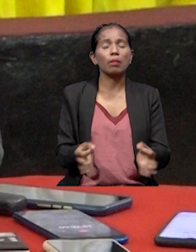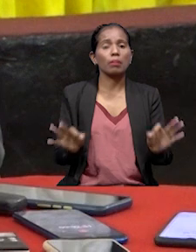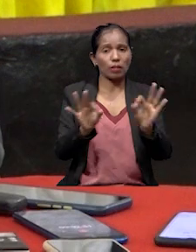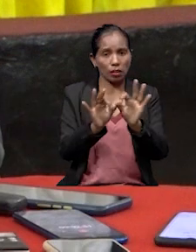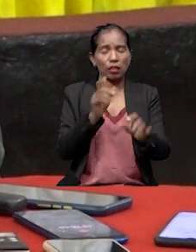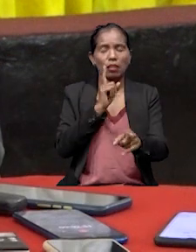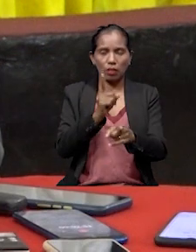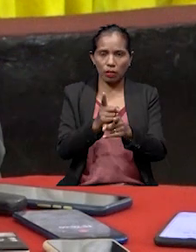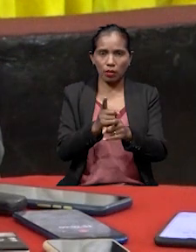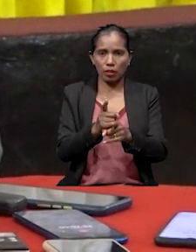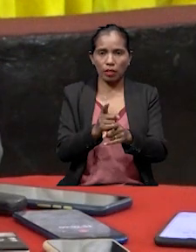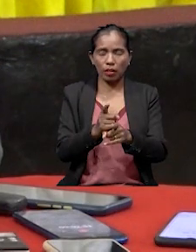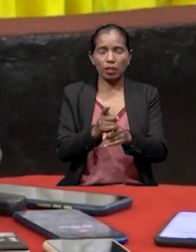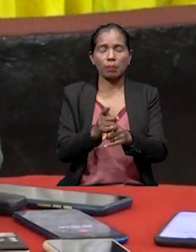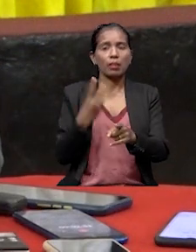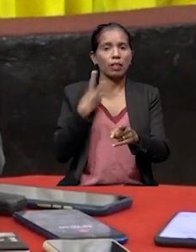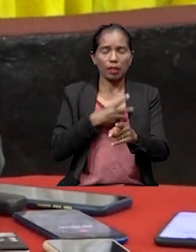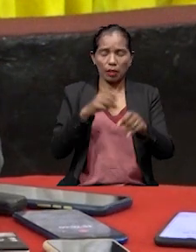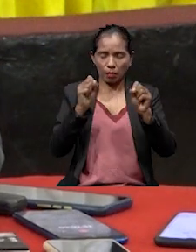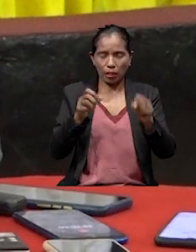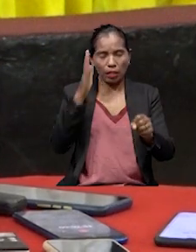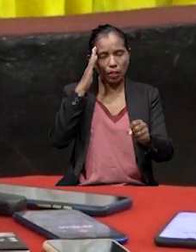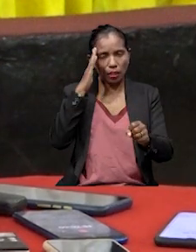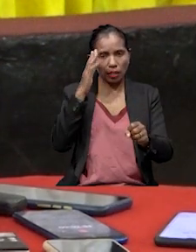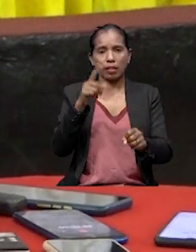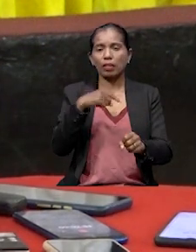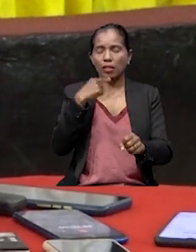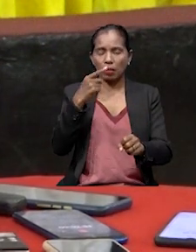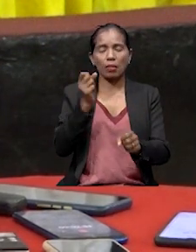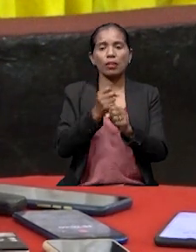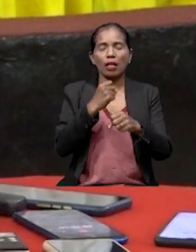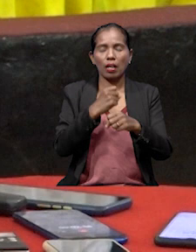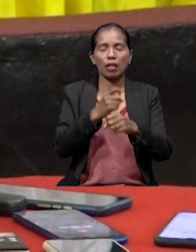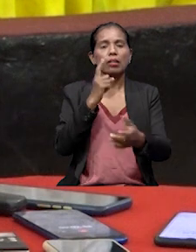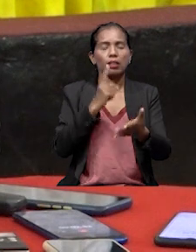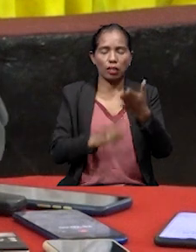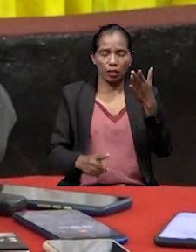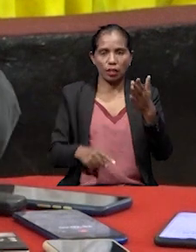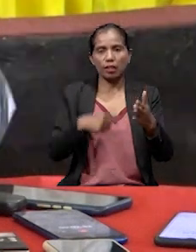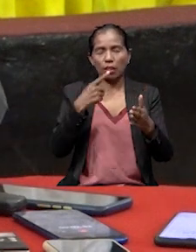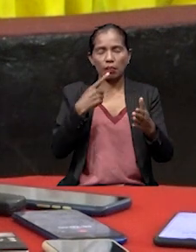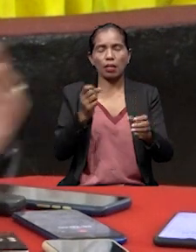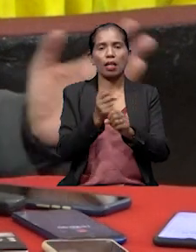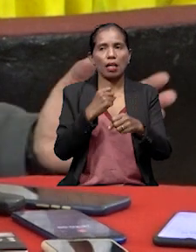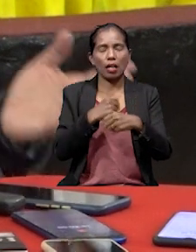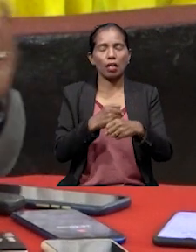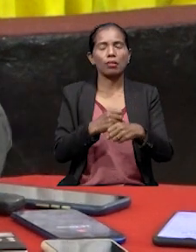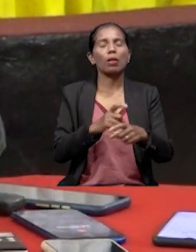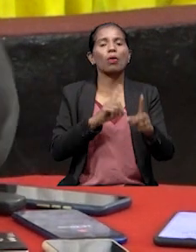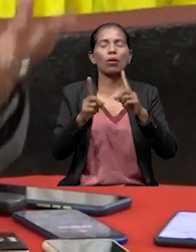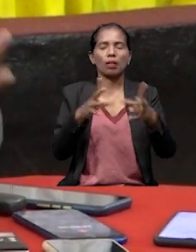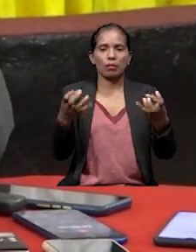Para isso, para ter o momento, sempre que ela saída, sempre que ela vai ter, vai para o Colibar. Ou